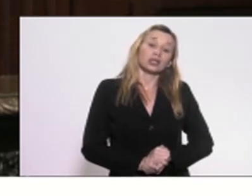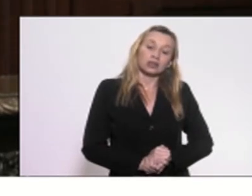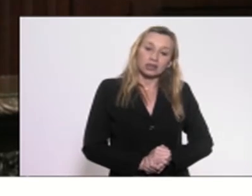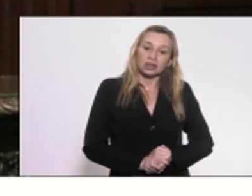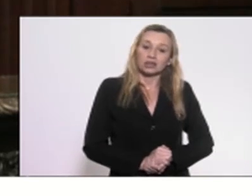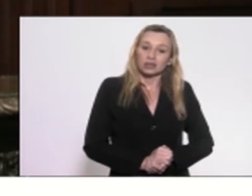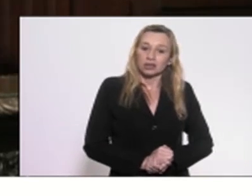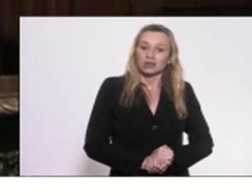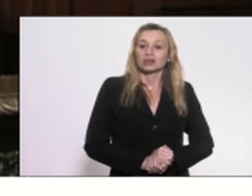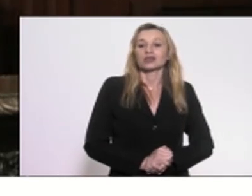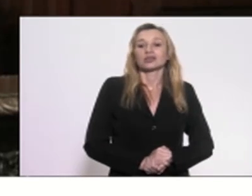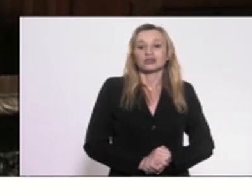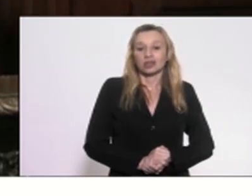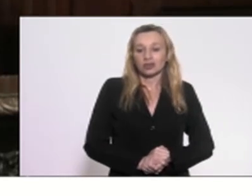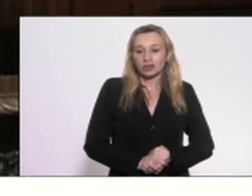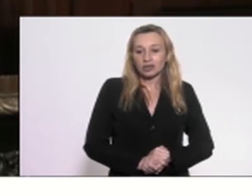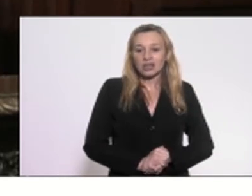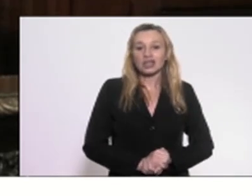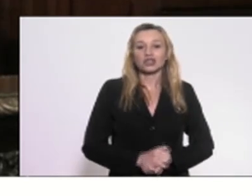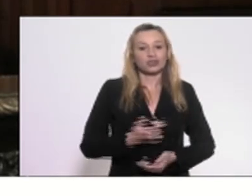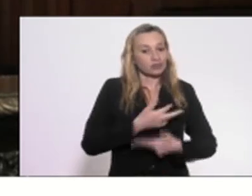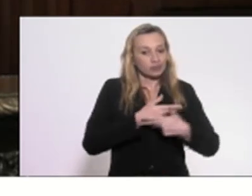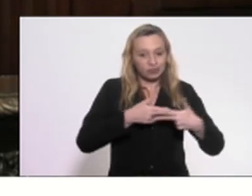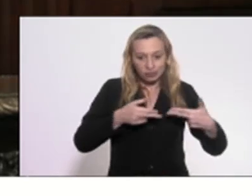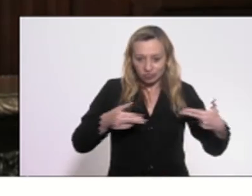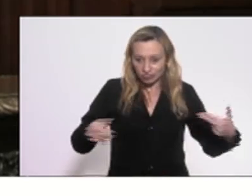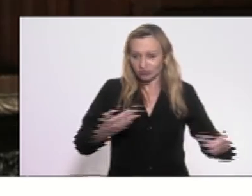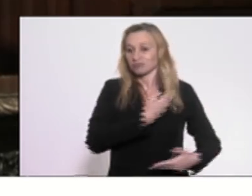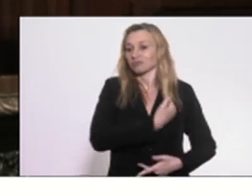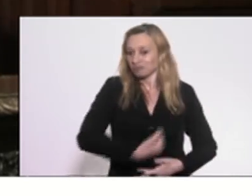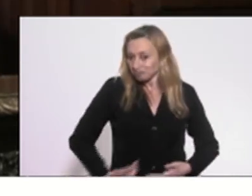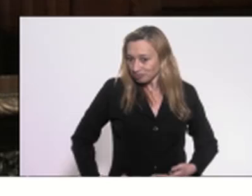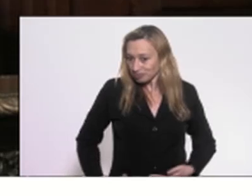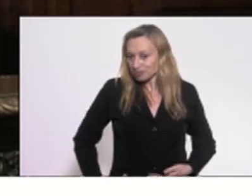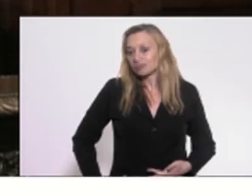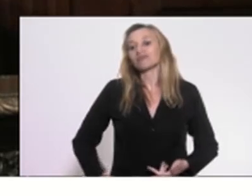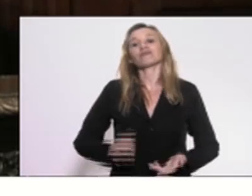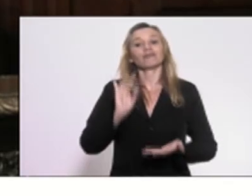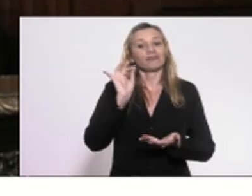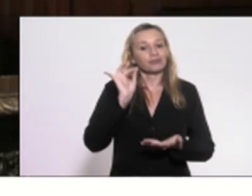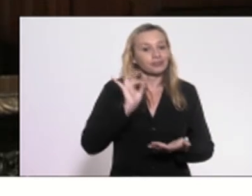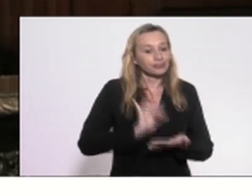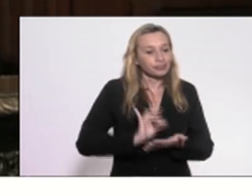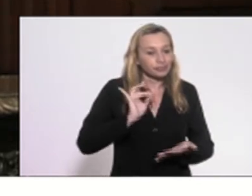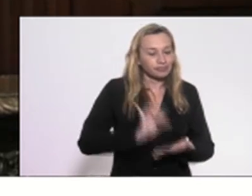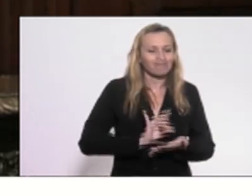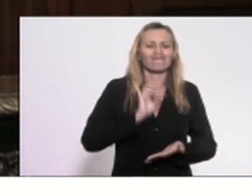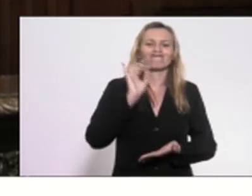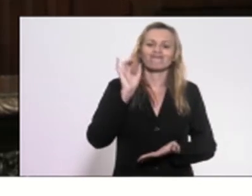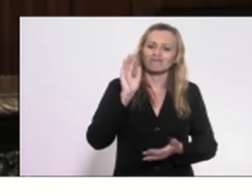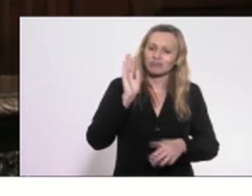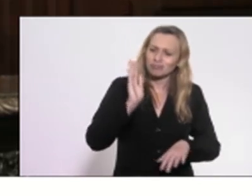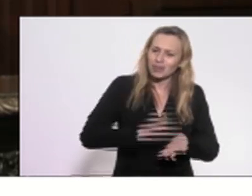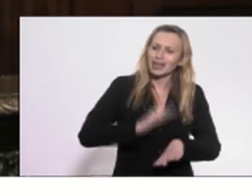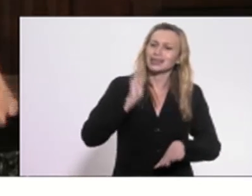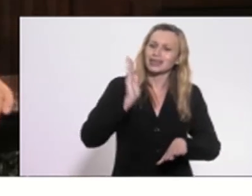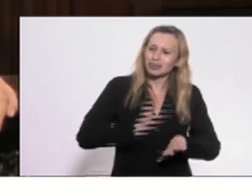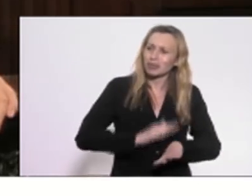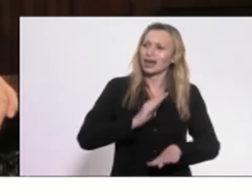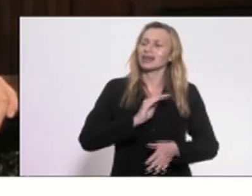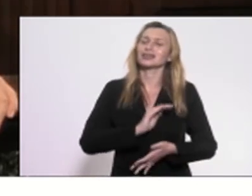Isso vem de diversos governos. E, evidentemente, cada vez com